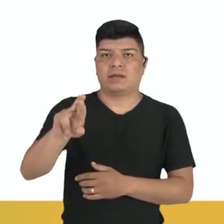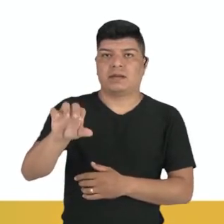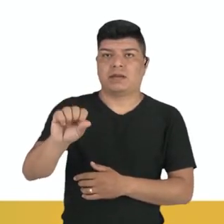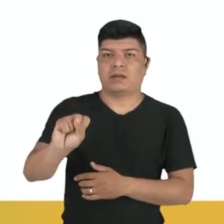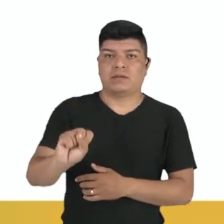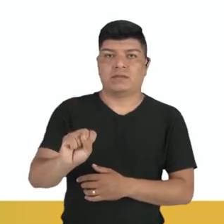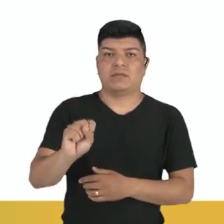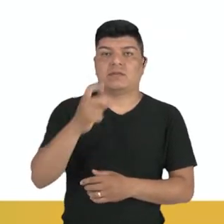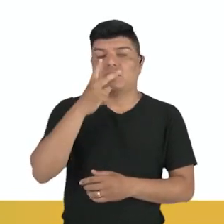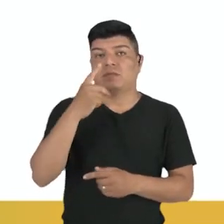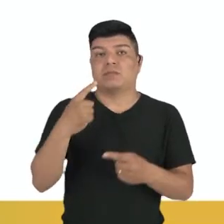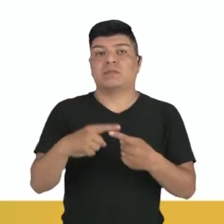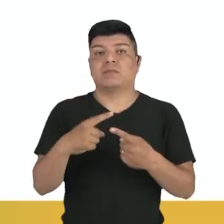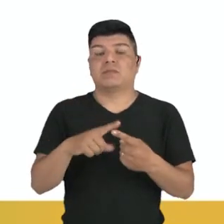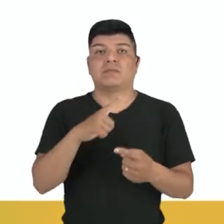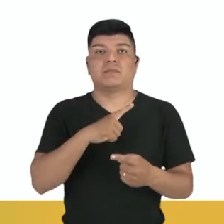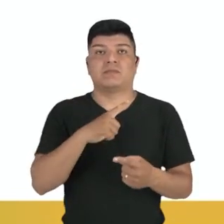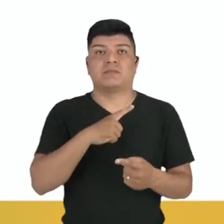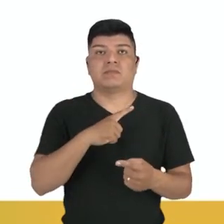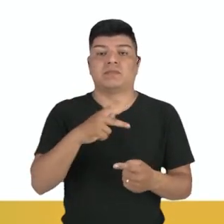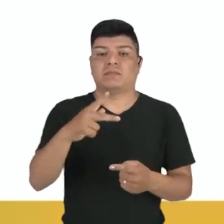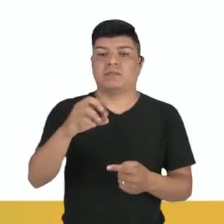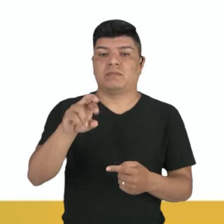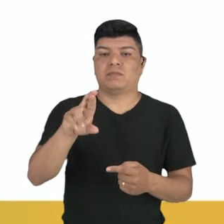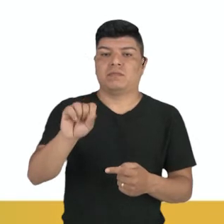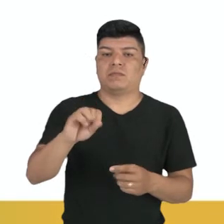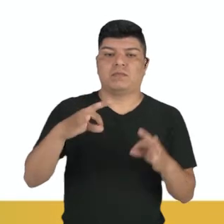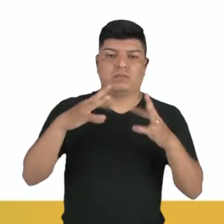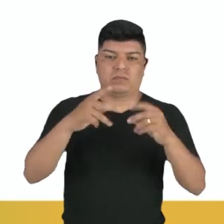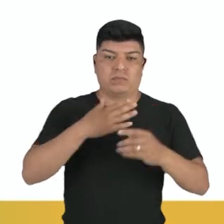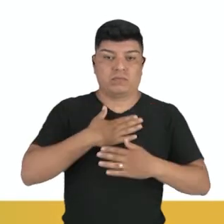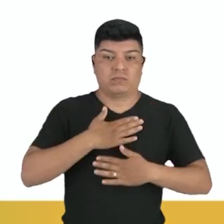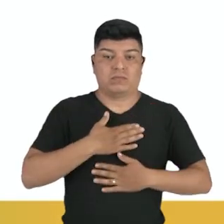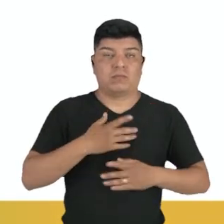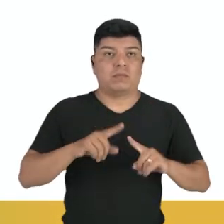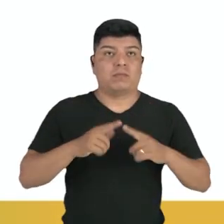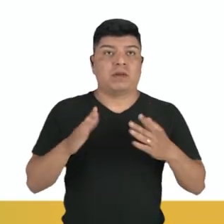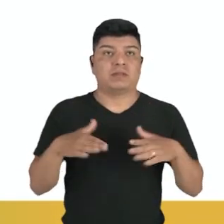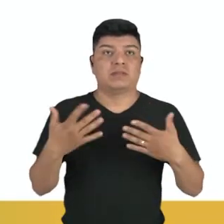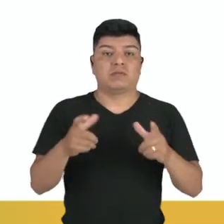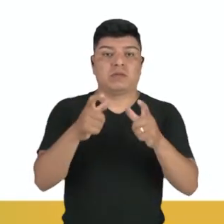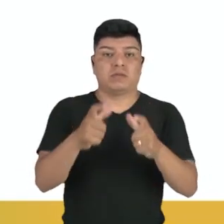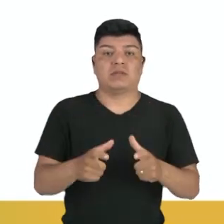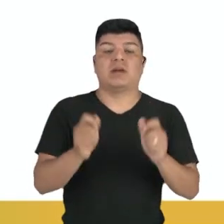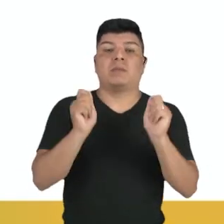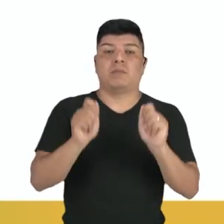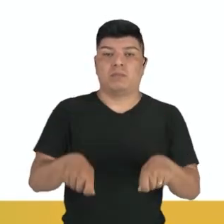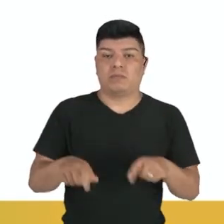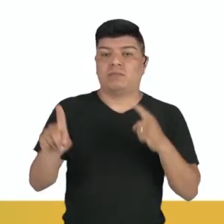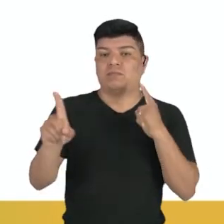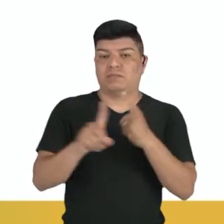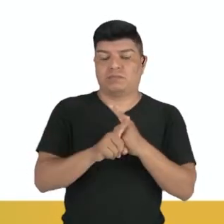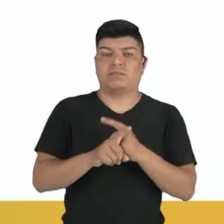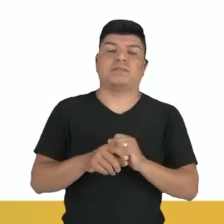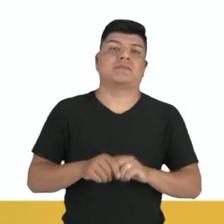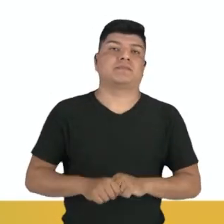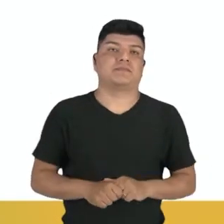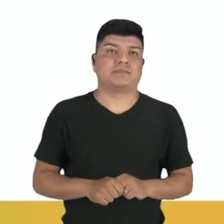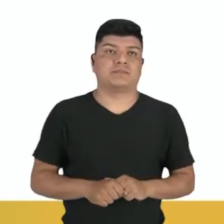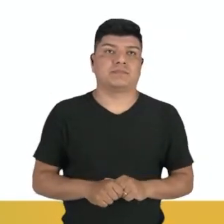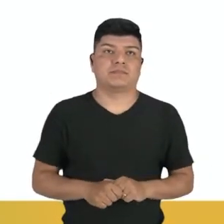conhecidos como esponja, por possuírem poros por todo o corpo. Mas em qual ambiente podemos encontrar os